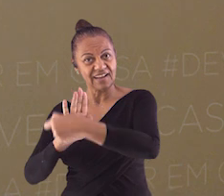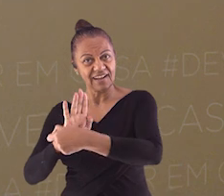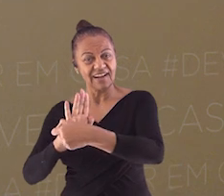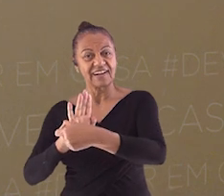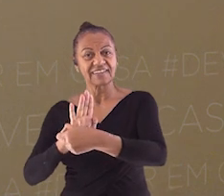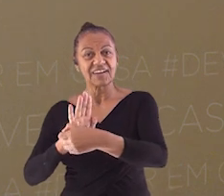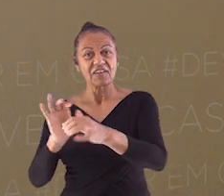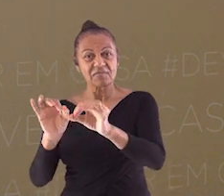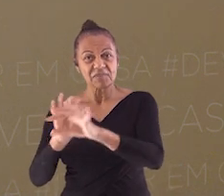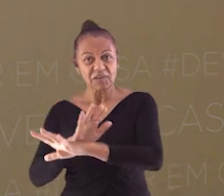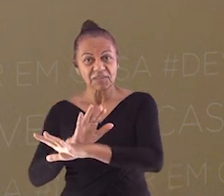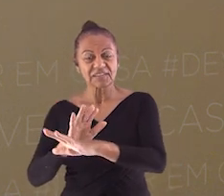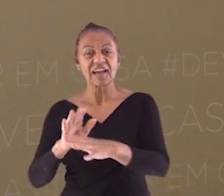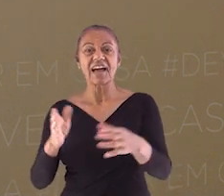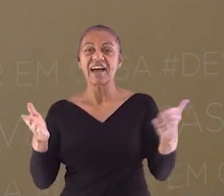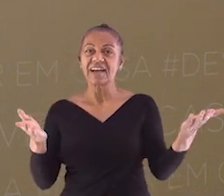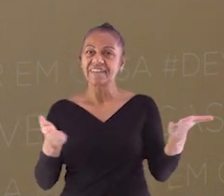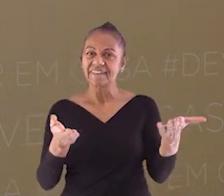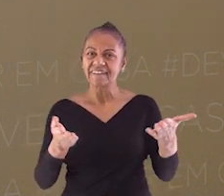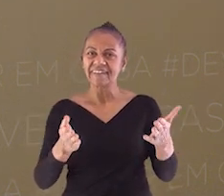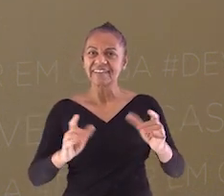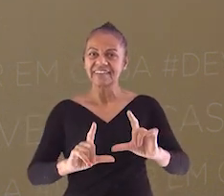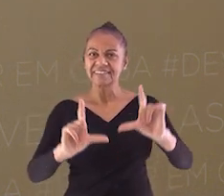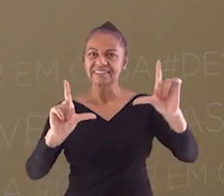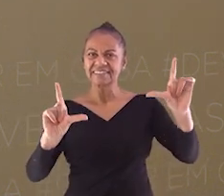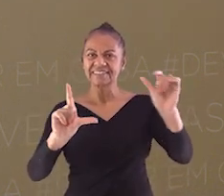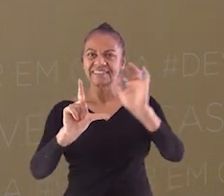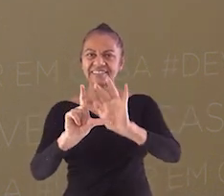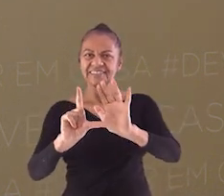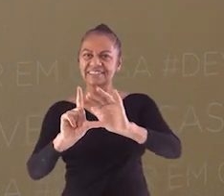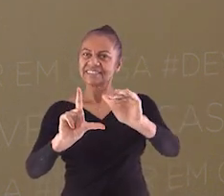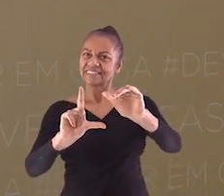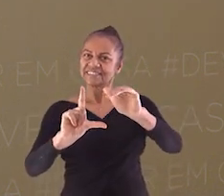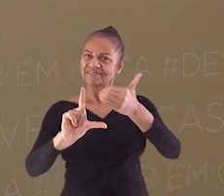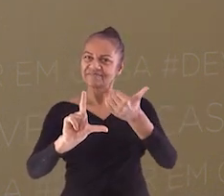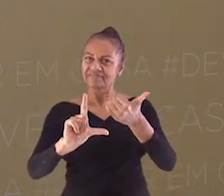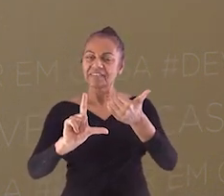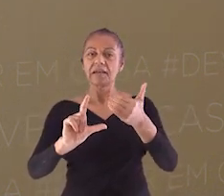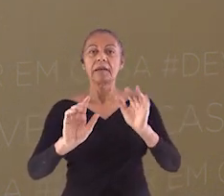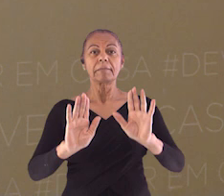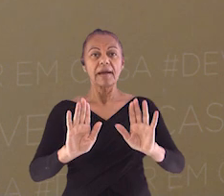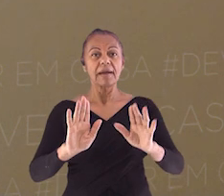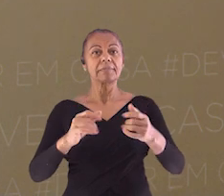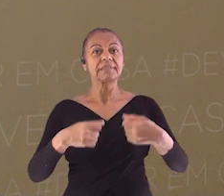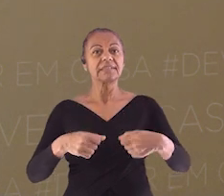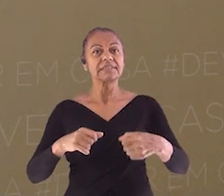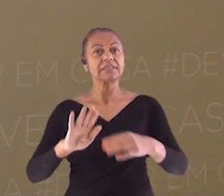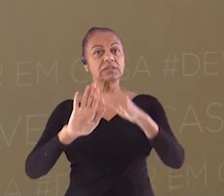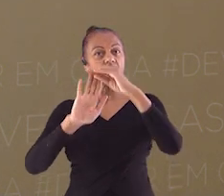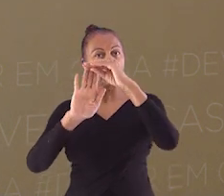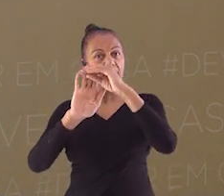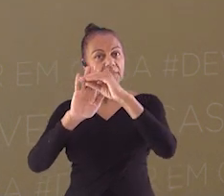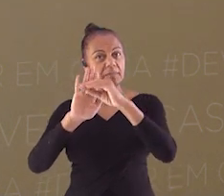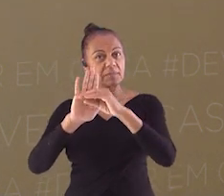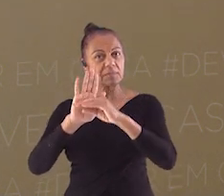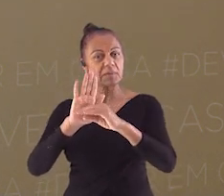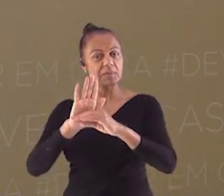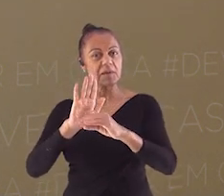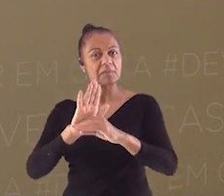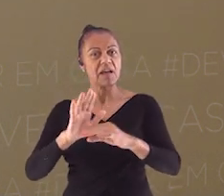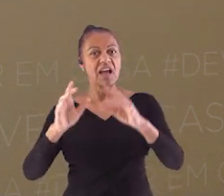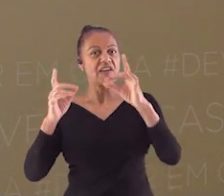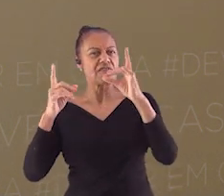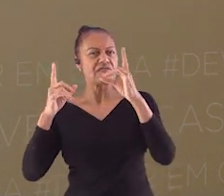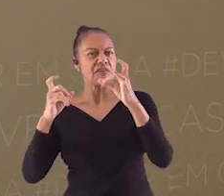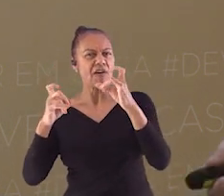seu celular e aponte para este QR Code que está aparecendo na sua tela, preencha o formulário e encaminhe a foto do